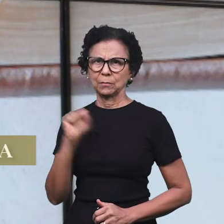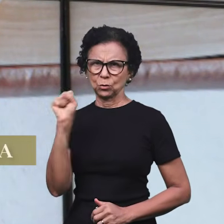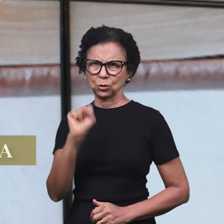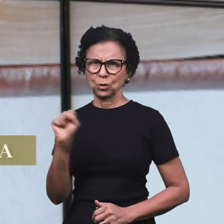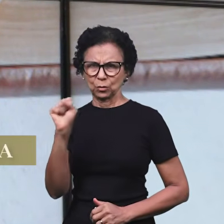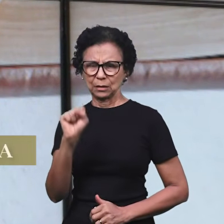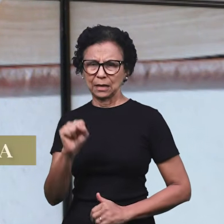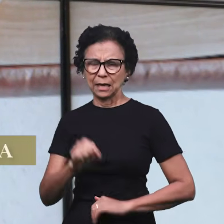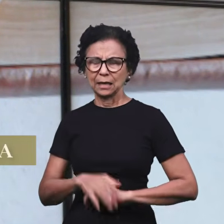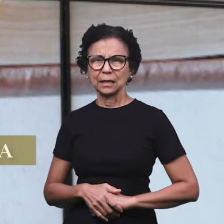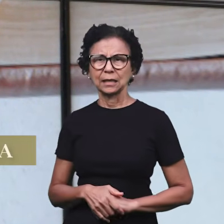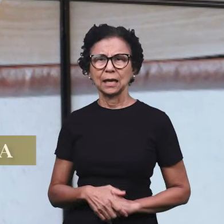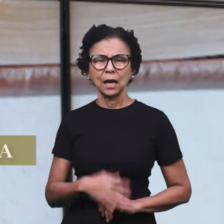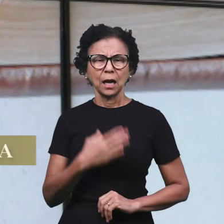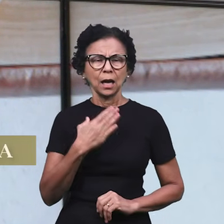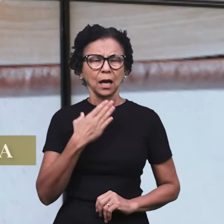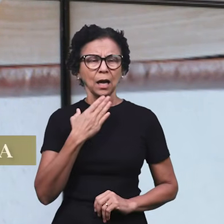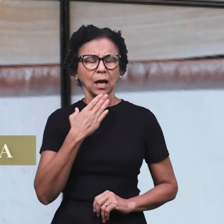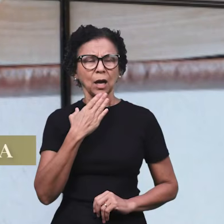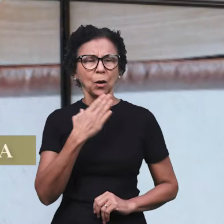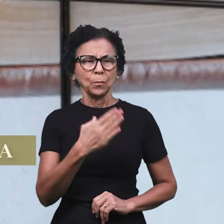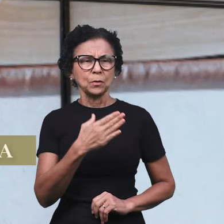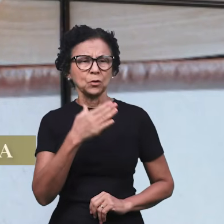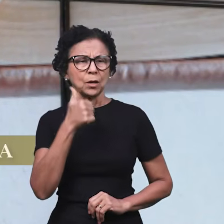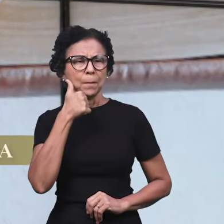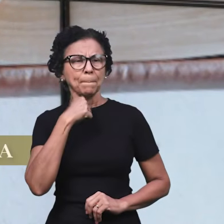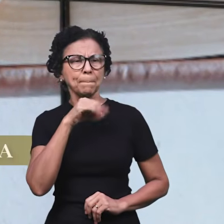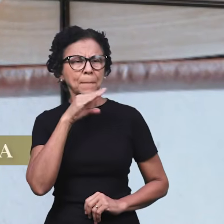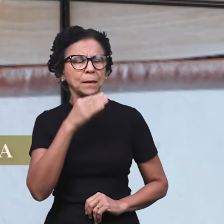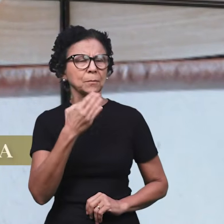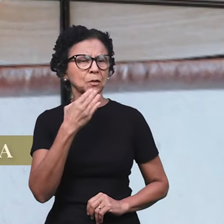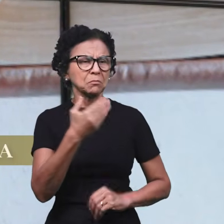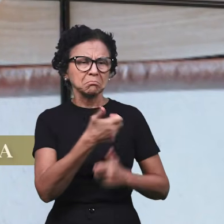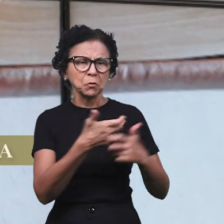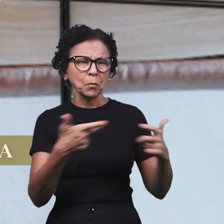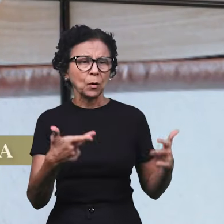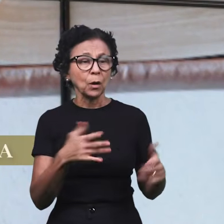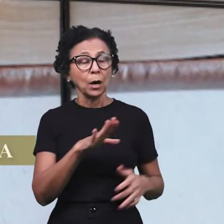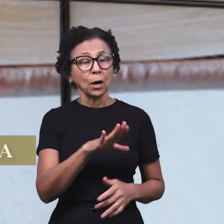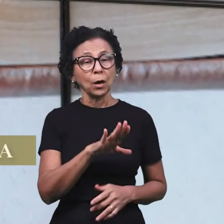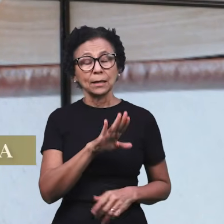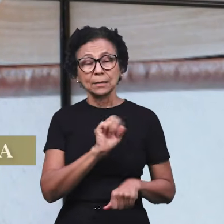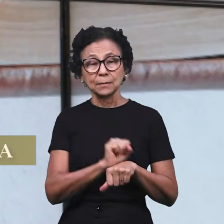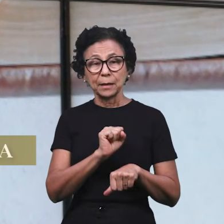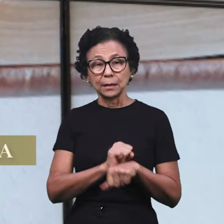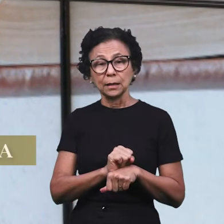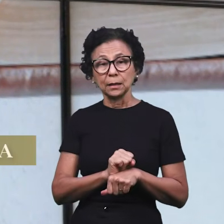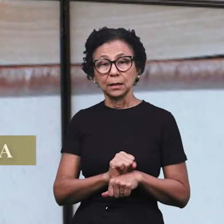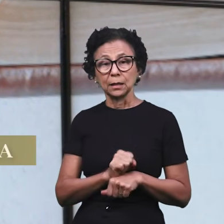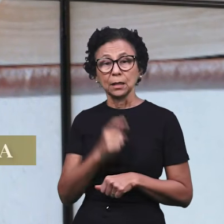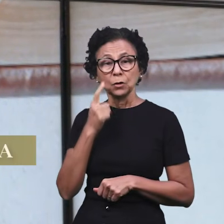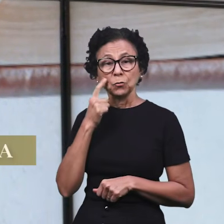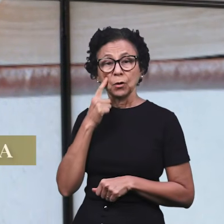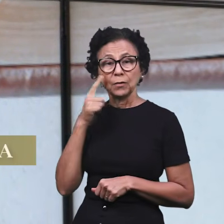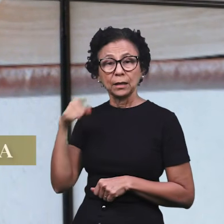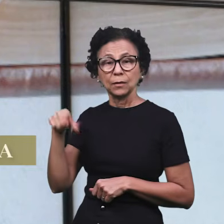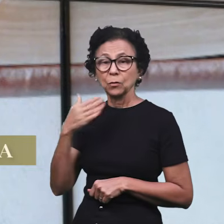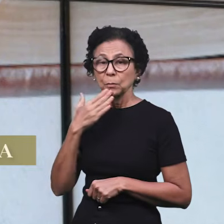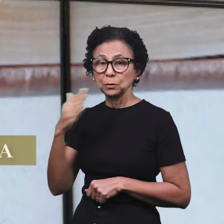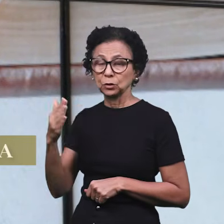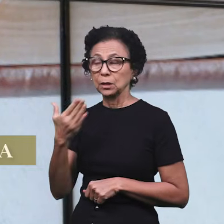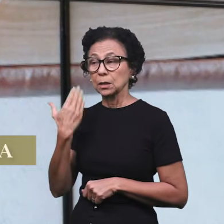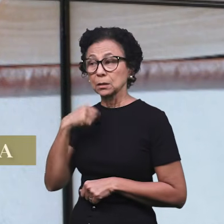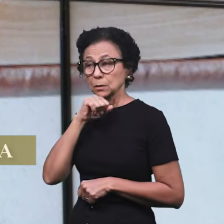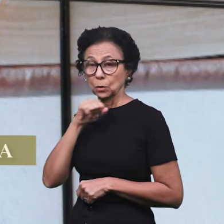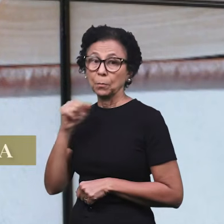estrutura. Mas no cuidado do dia a dia, nós precisamos ter muito cuidado, porque quando nós